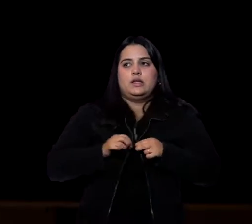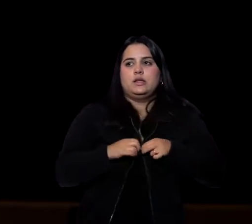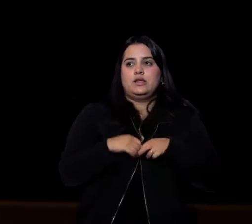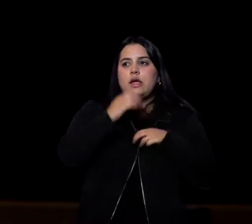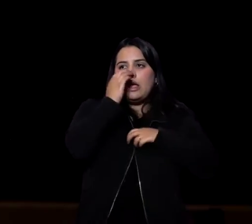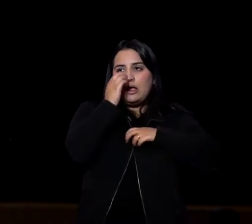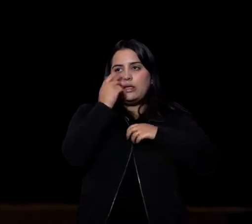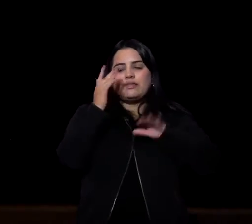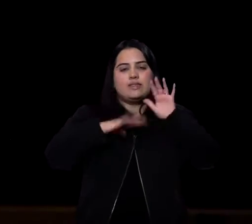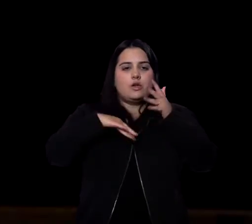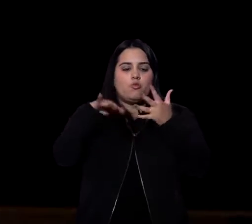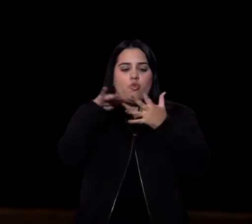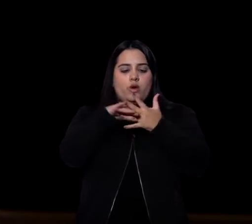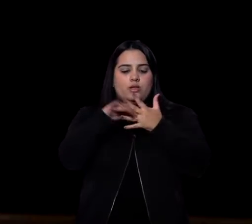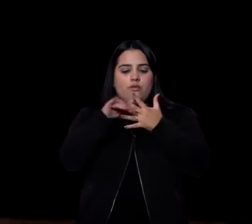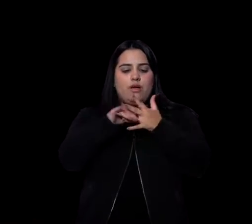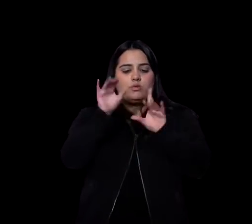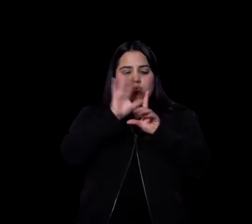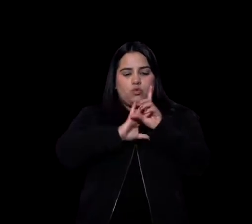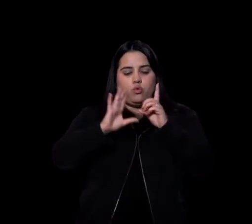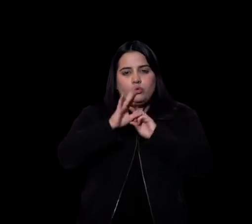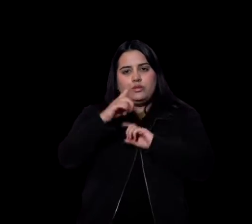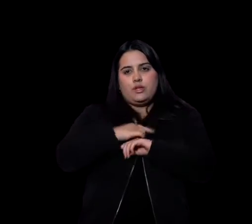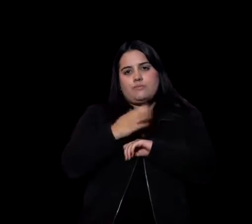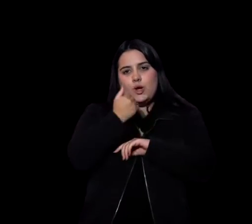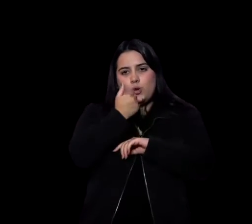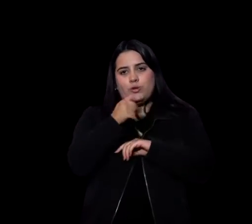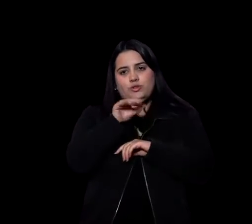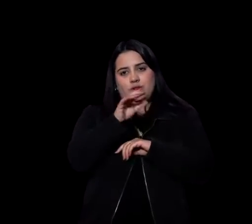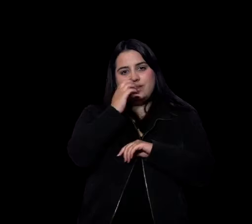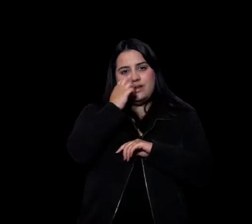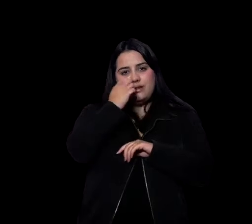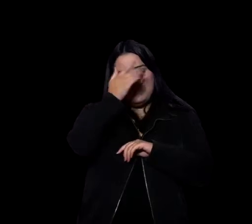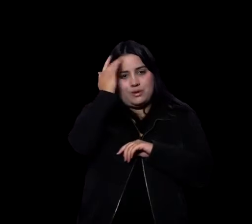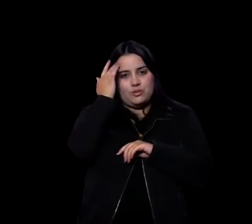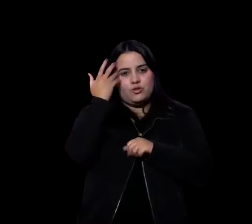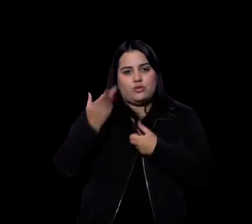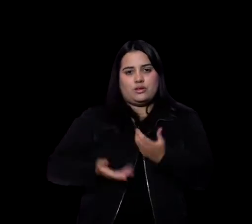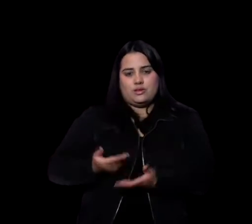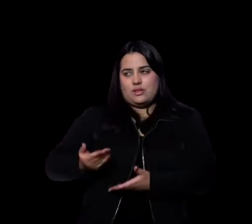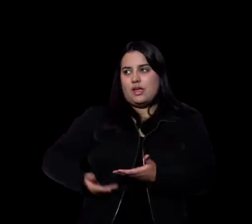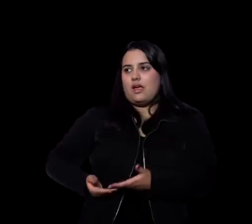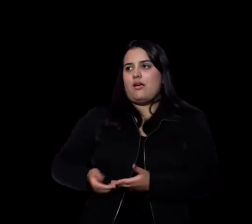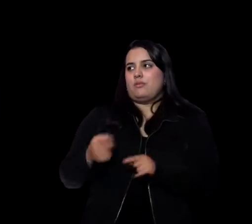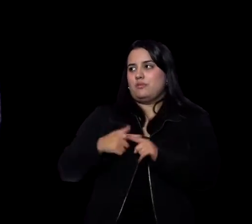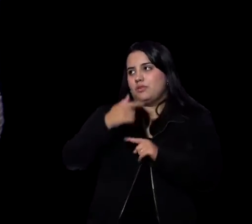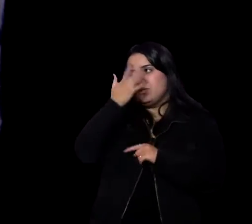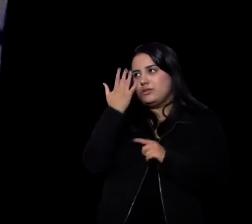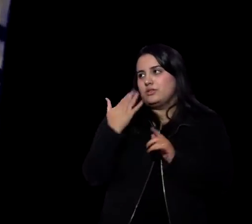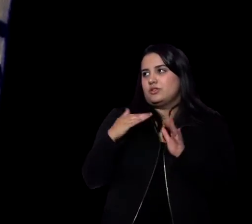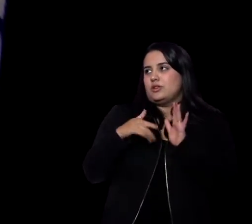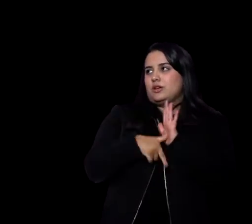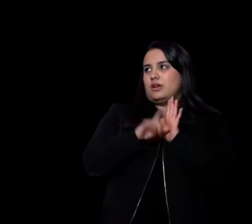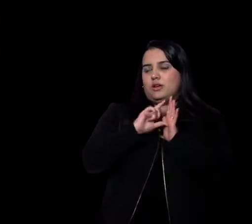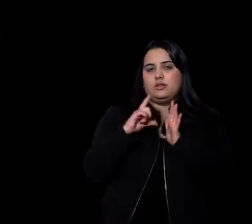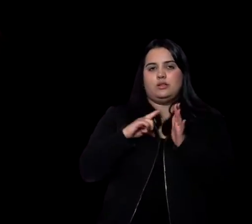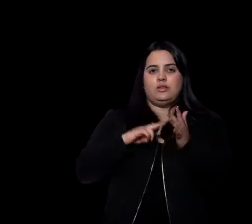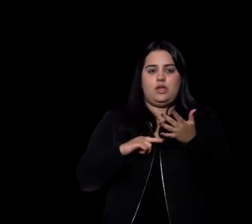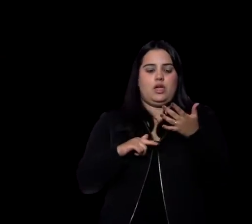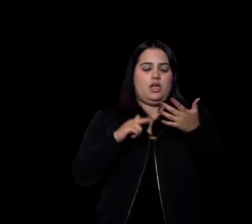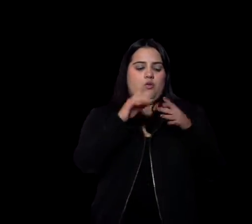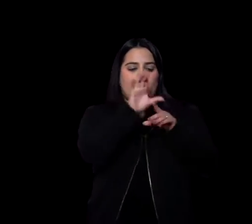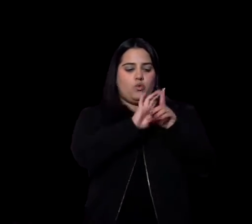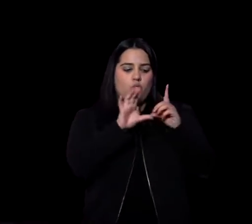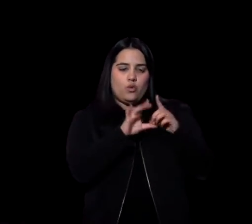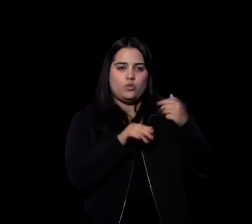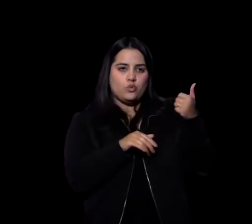dos cultos, tem um lanchinho, assim, né? Que a galera serve, chega antes, assim. Aí tem o primeiro culto, aí tem o